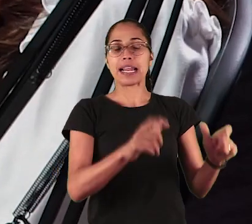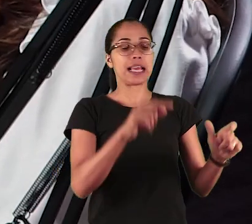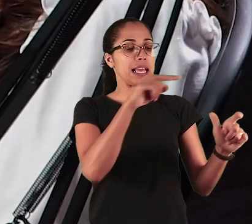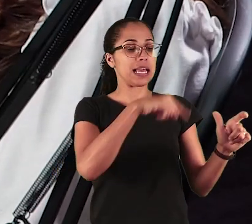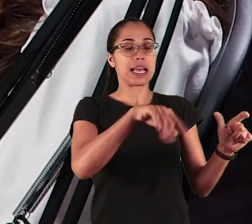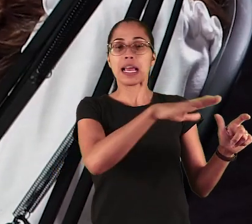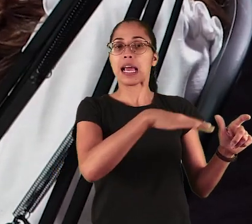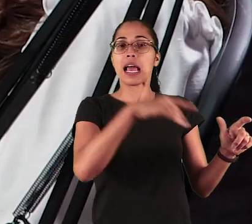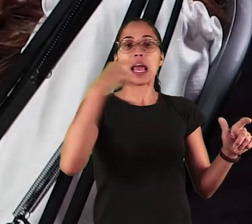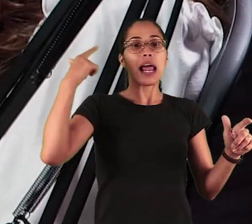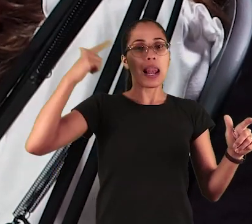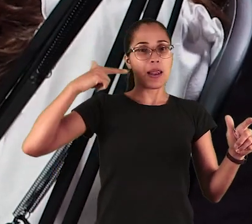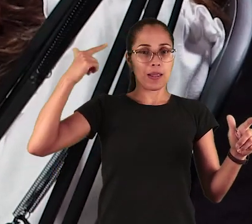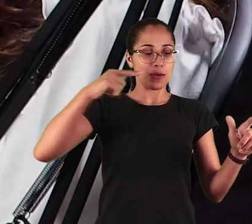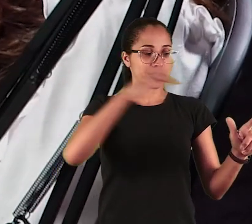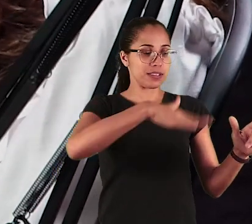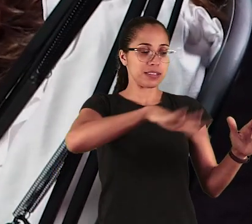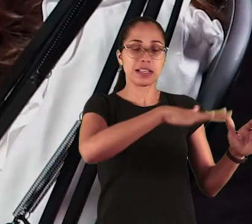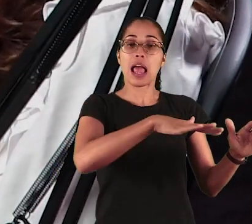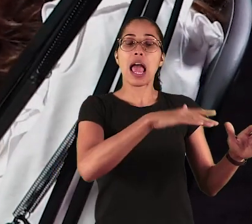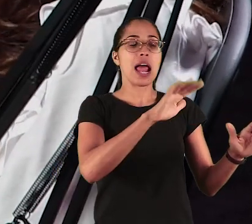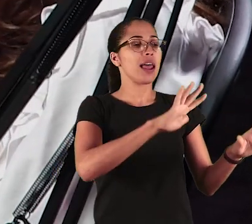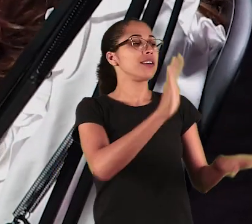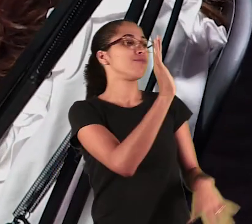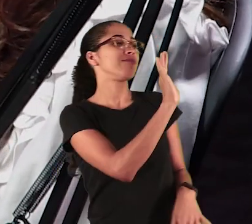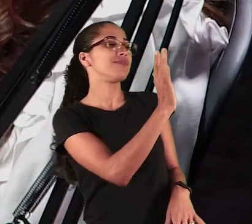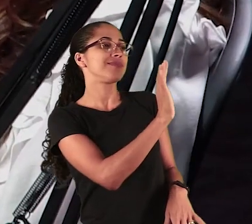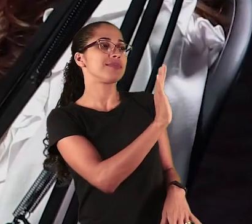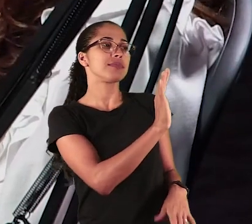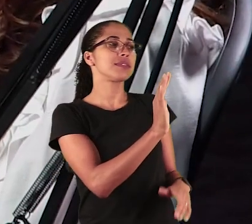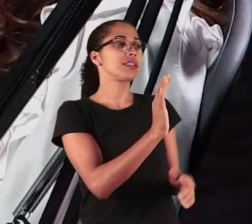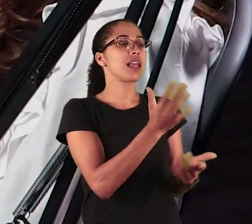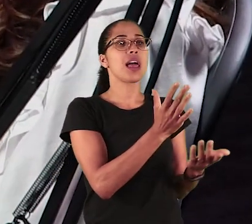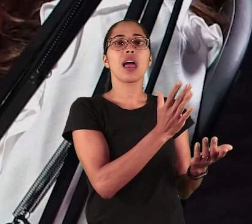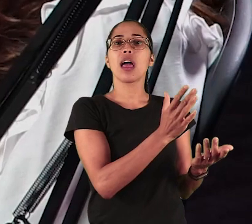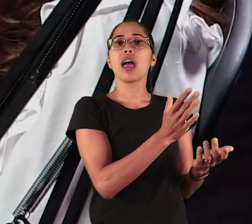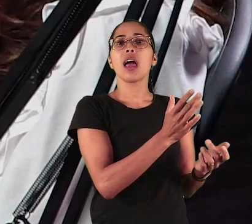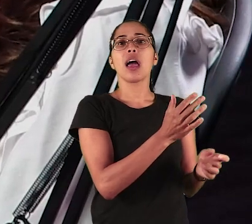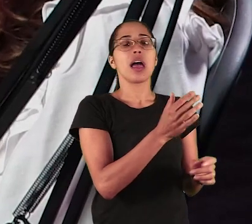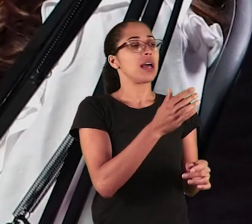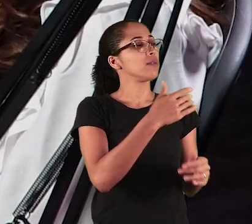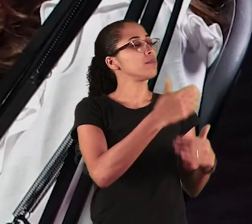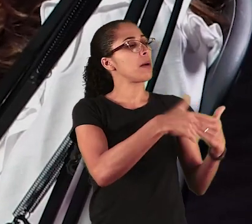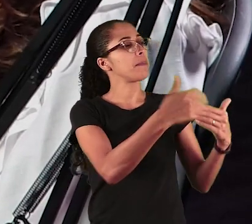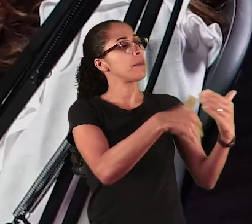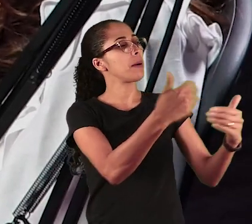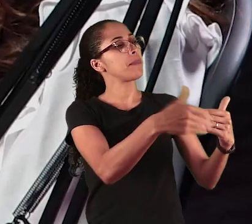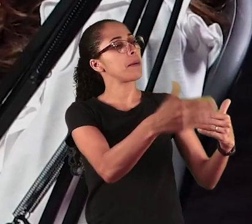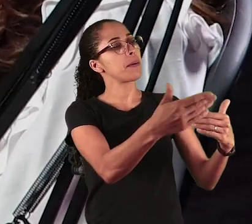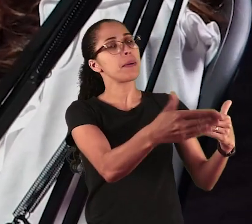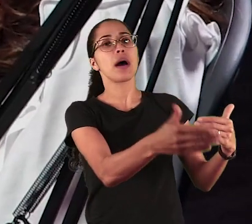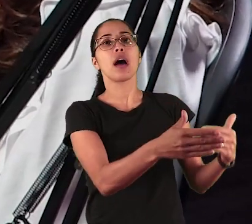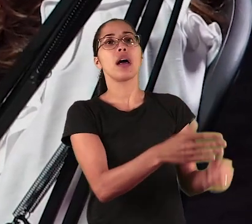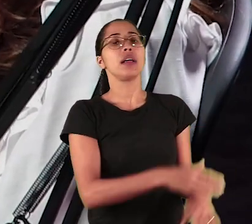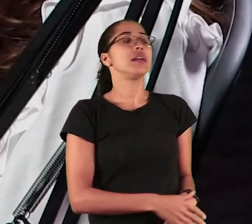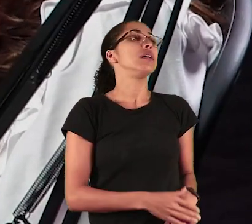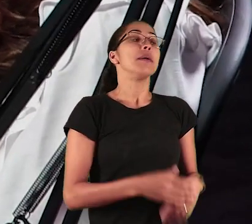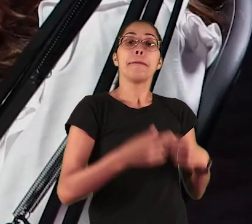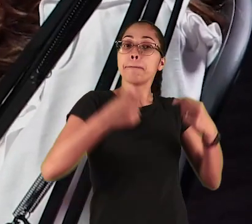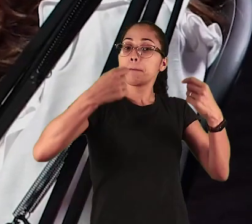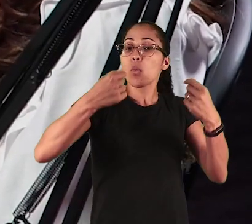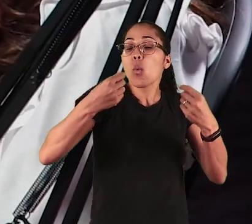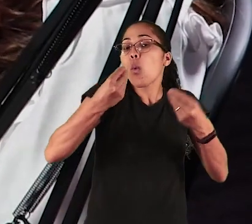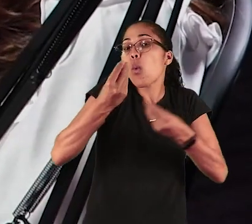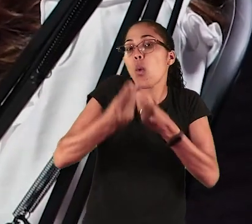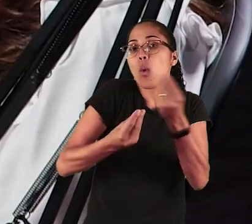falei não quero mais fazer isso da vida você acha que eu virei no dia seguinte falei assim ó tô indo embora tchau né de MBA aqui para pagar então falando